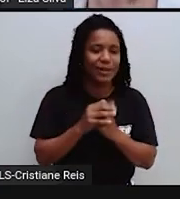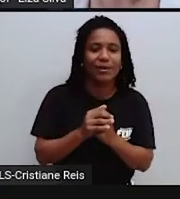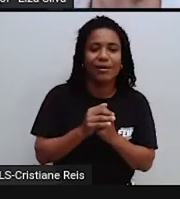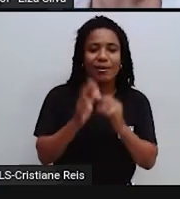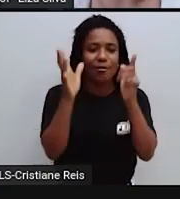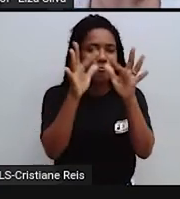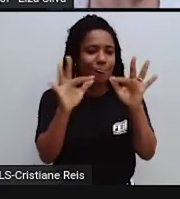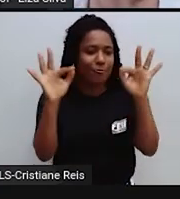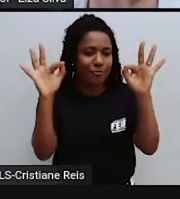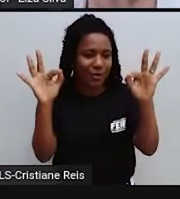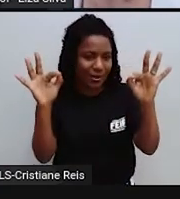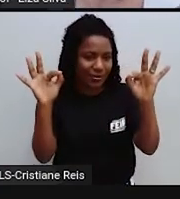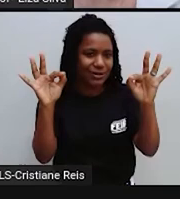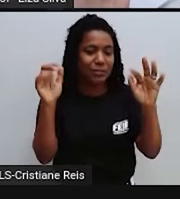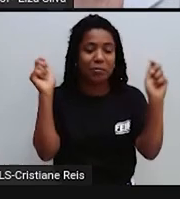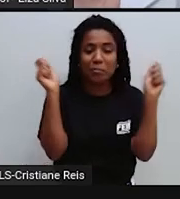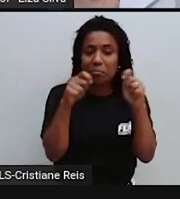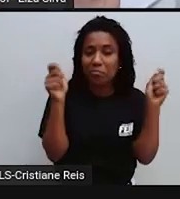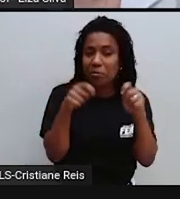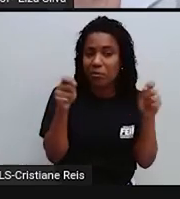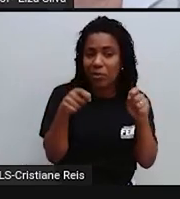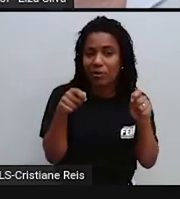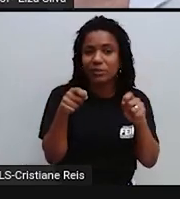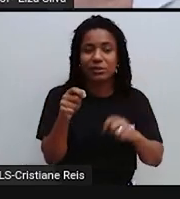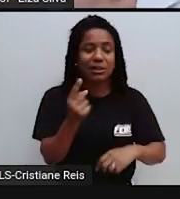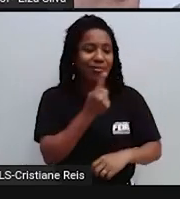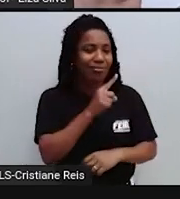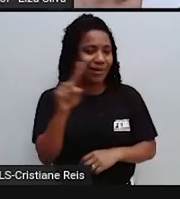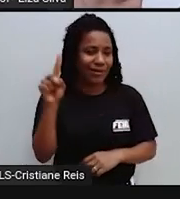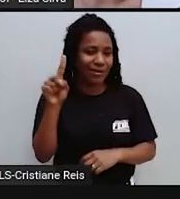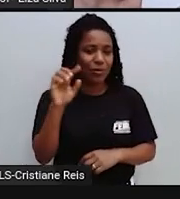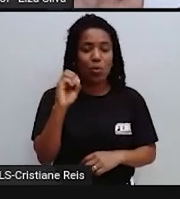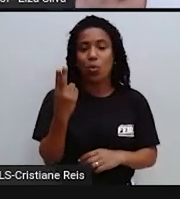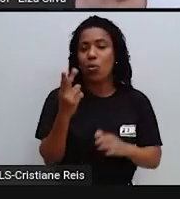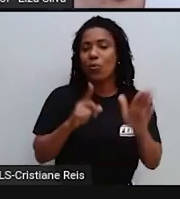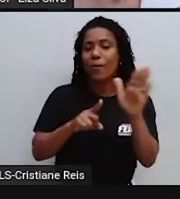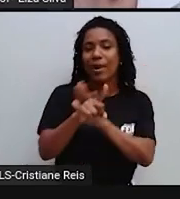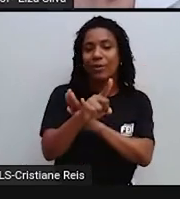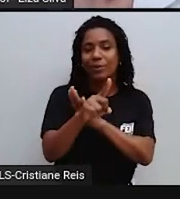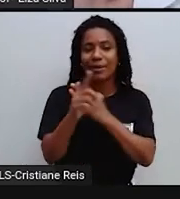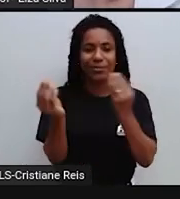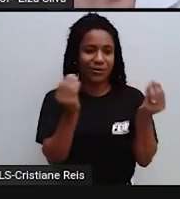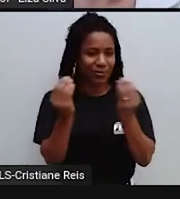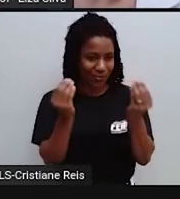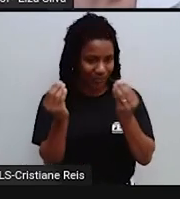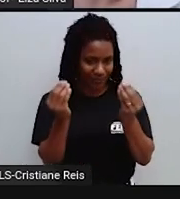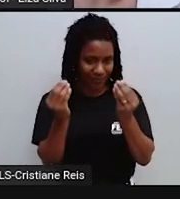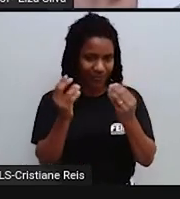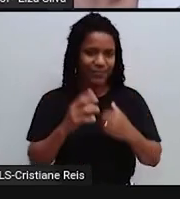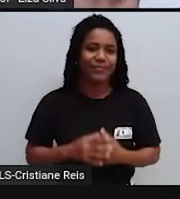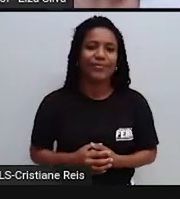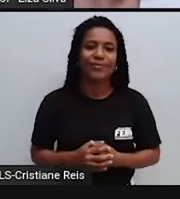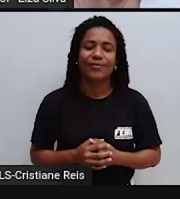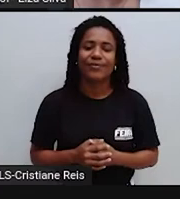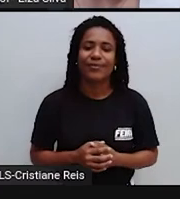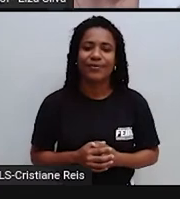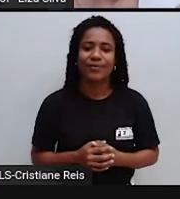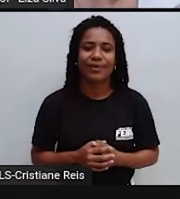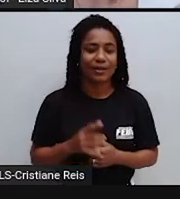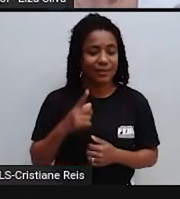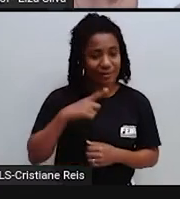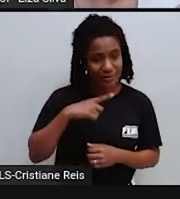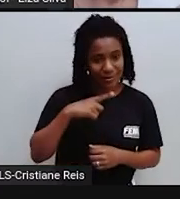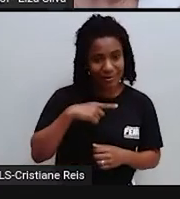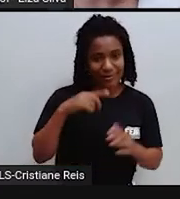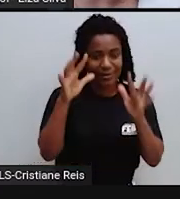frases negando uma ação ou perguntando sobre uma ação. E no inglês a gente chama de negative sentences